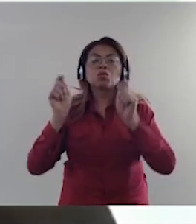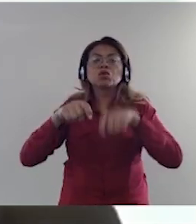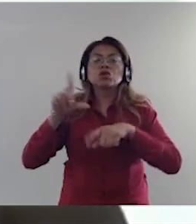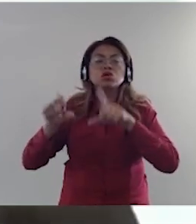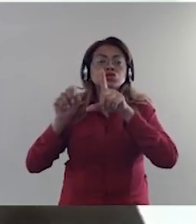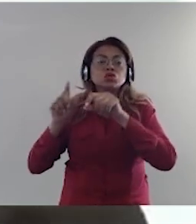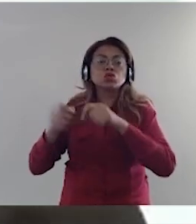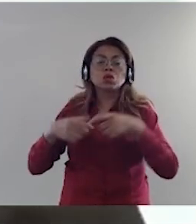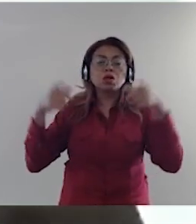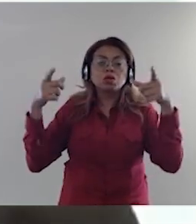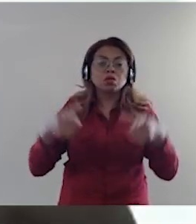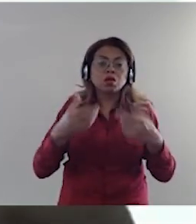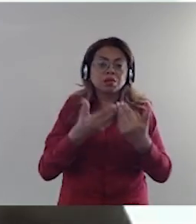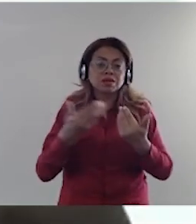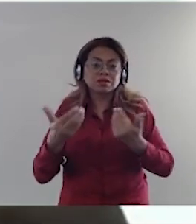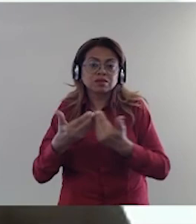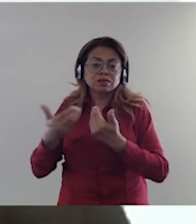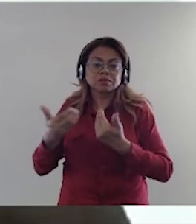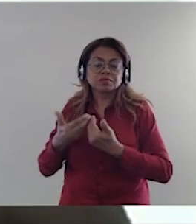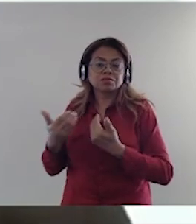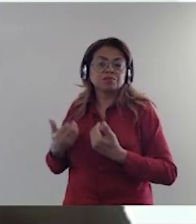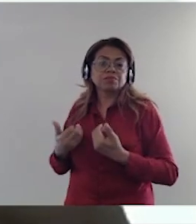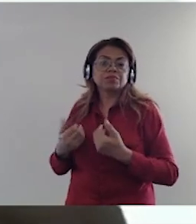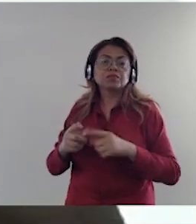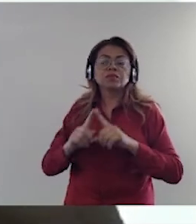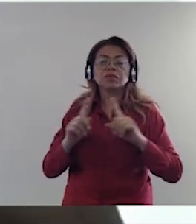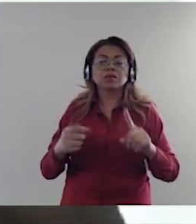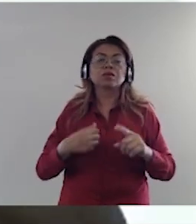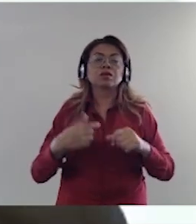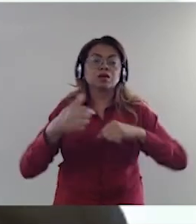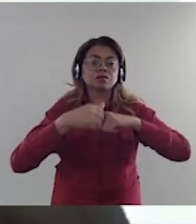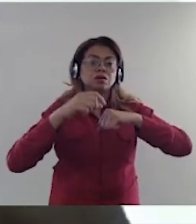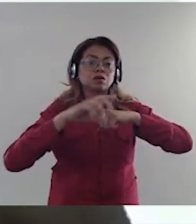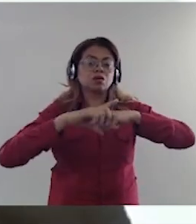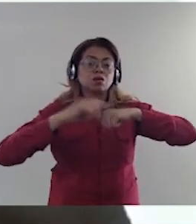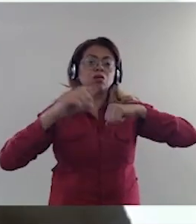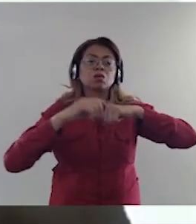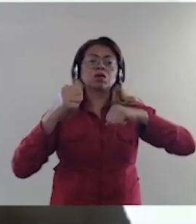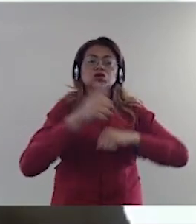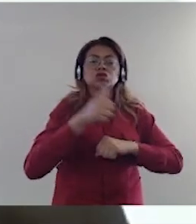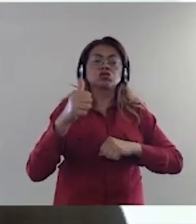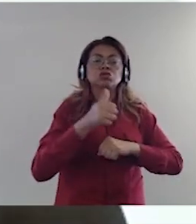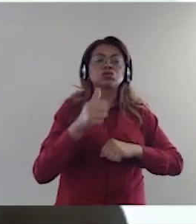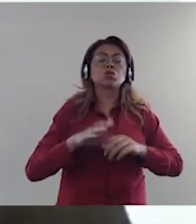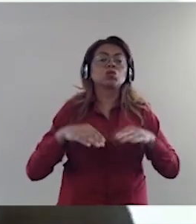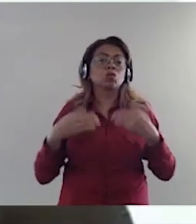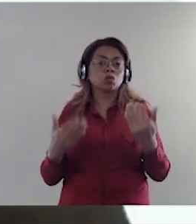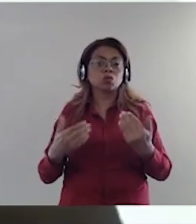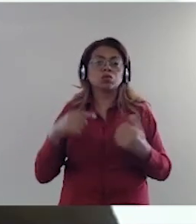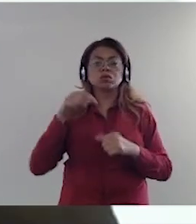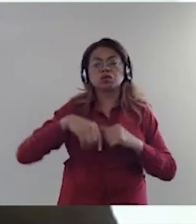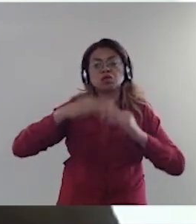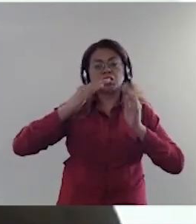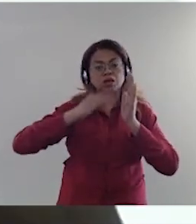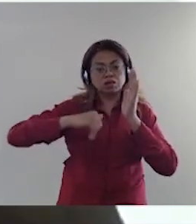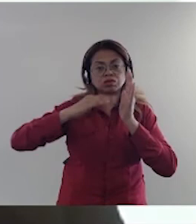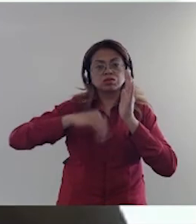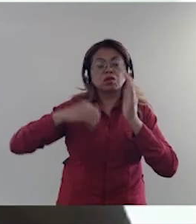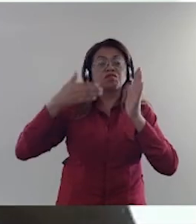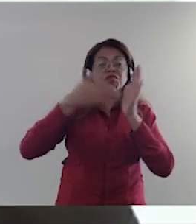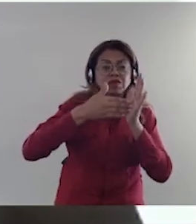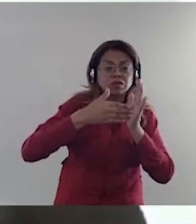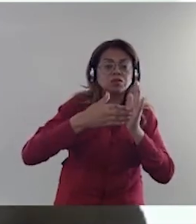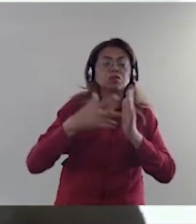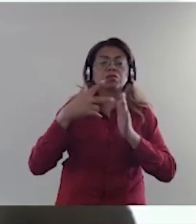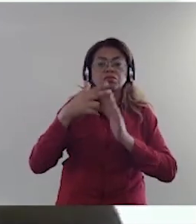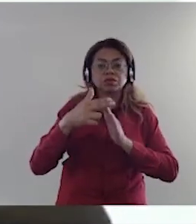A gente viu que o administrador do condomínio multipropriedade, ele é uma figura equiparada ao síndico, e as disposições que cabem ao